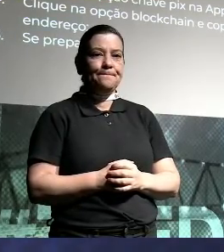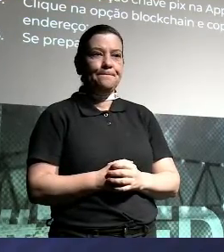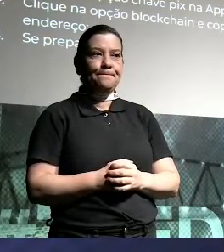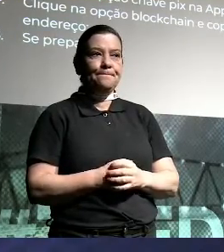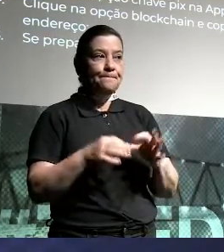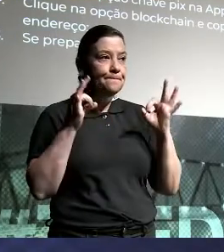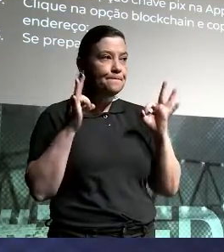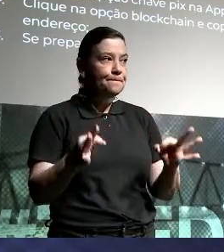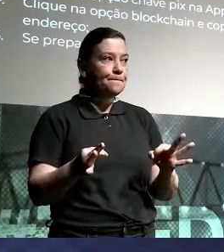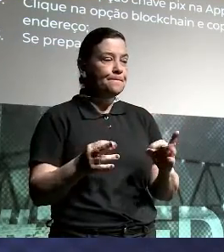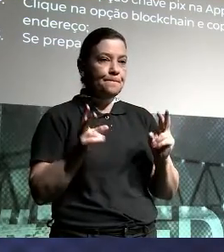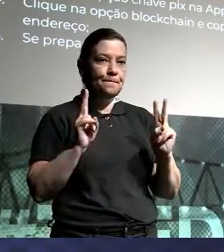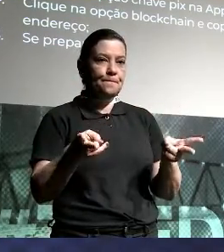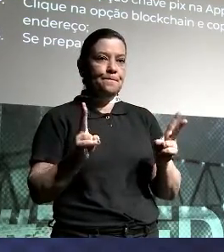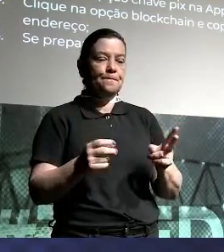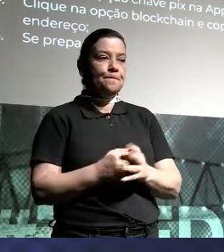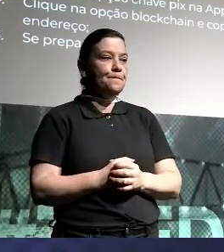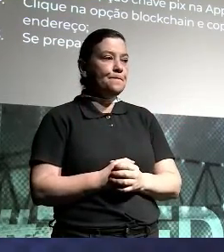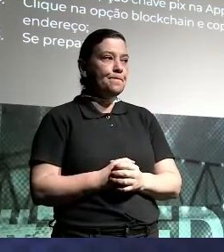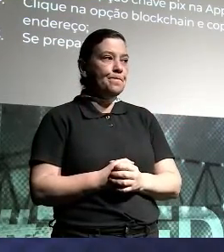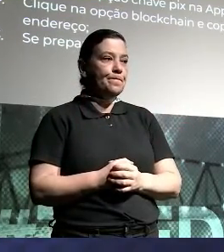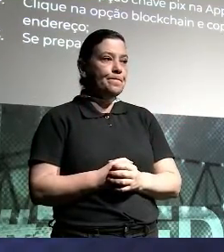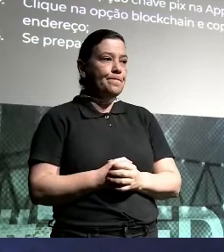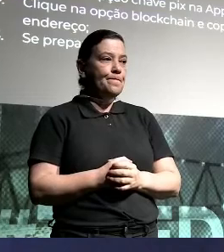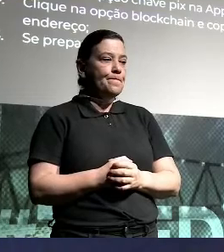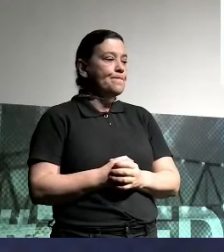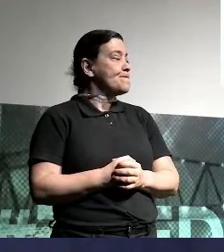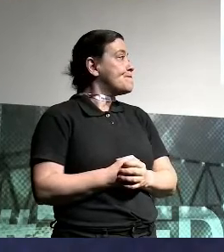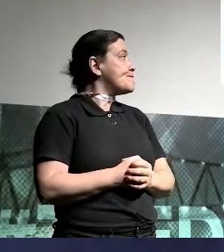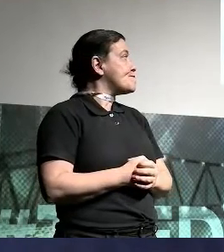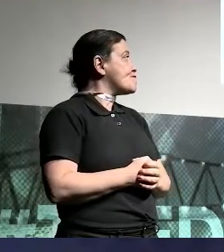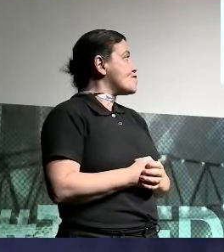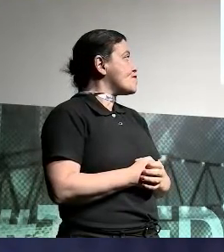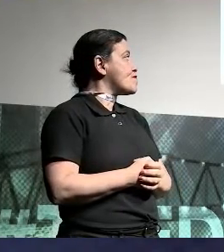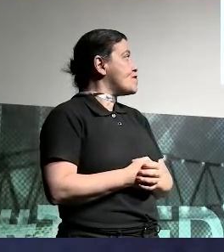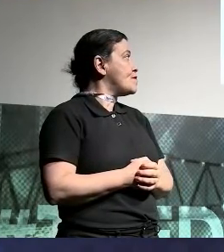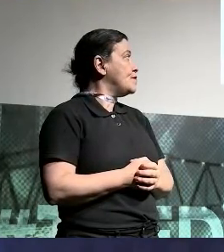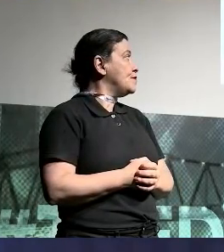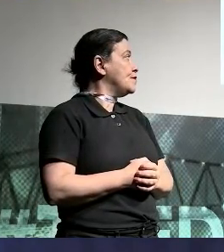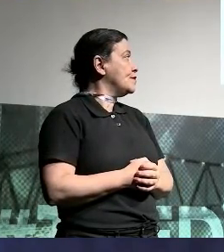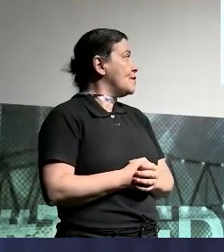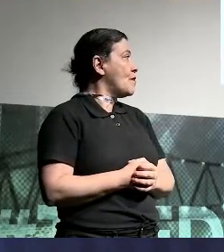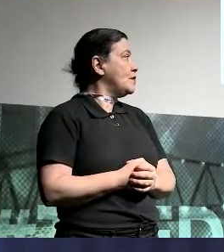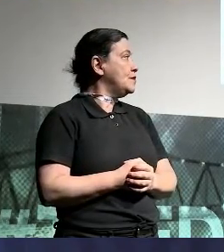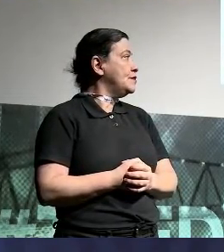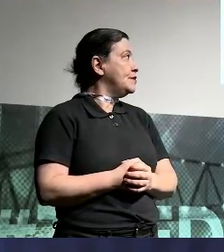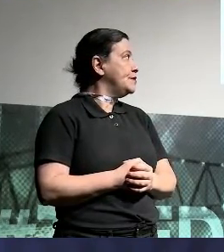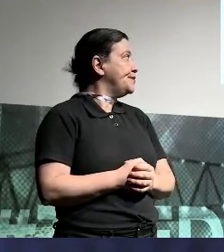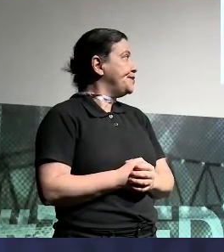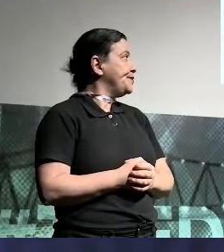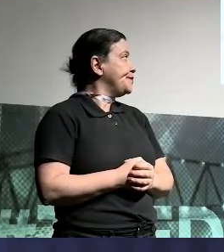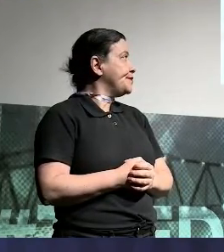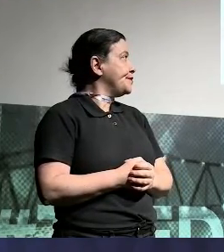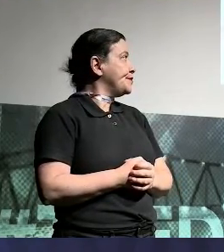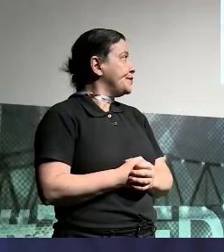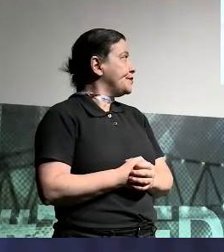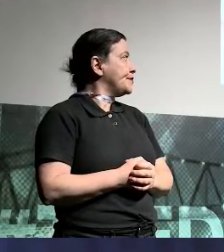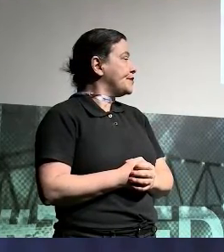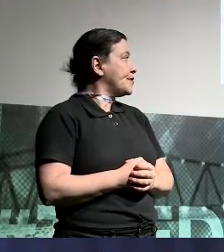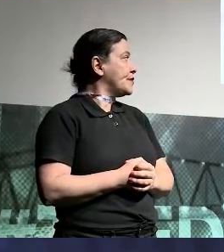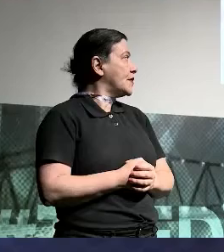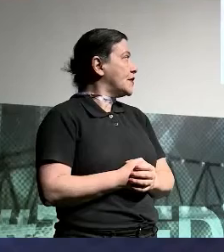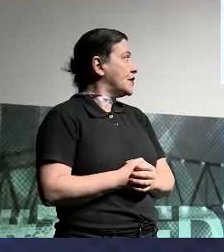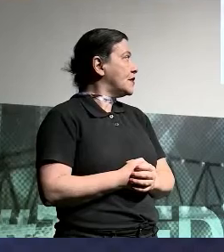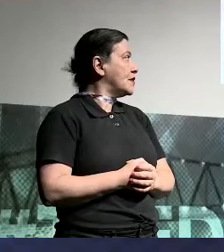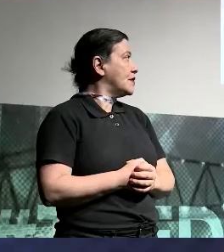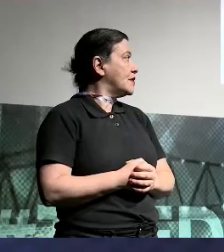certo, pessoal? Acho que eu vou prosseguindo. Deu? Bem, eu estou fazendo... A gente, da